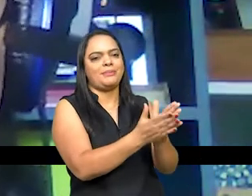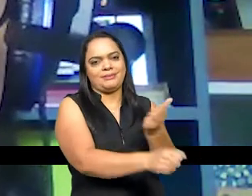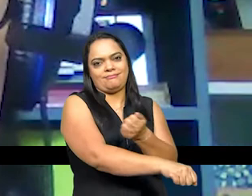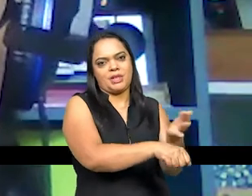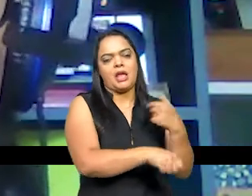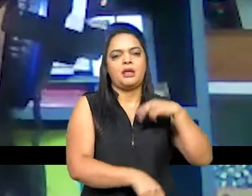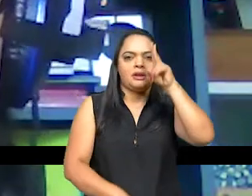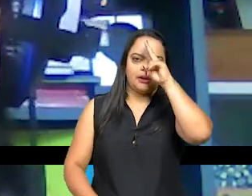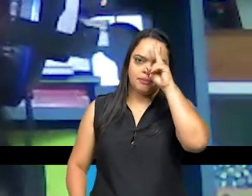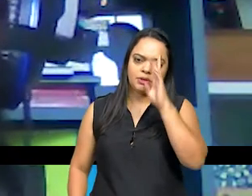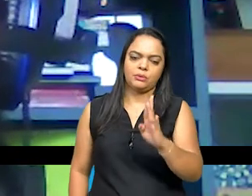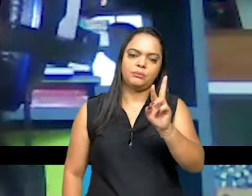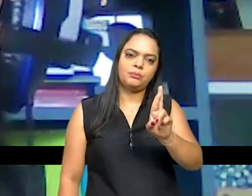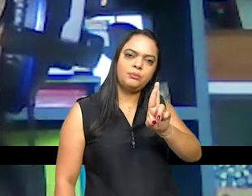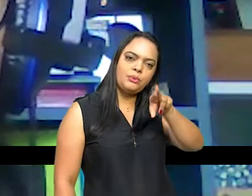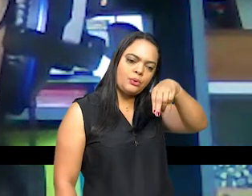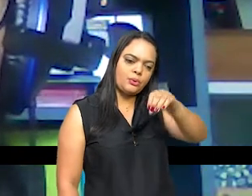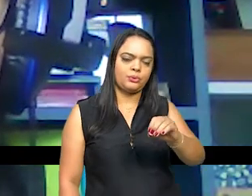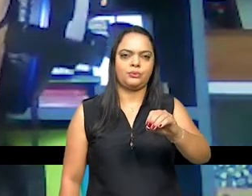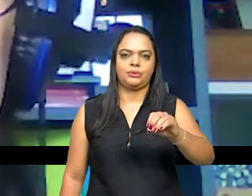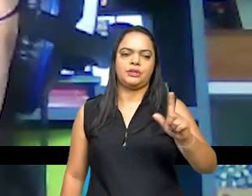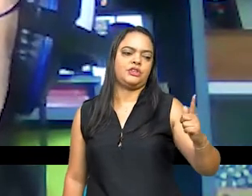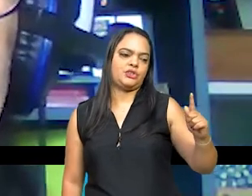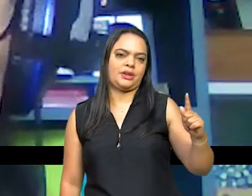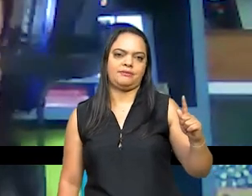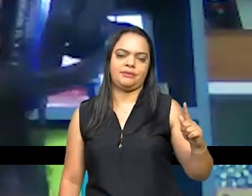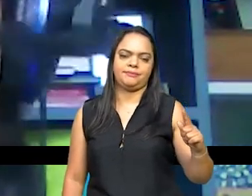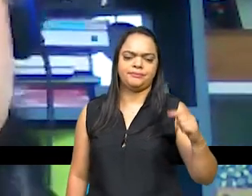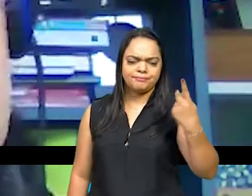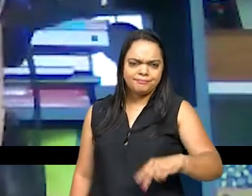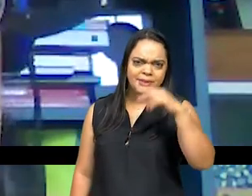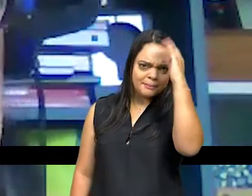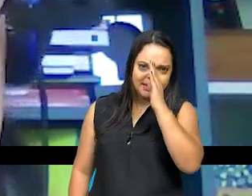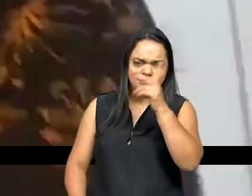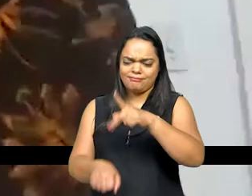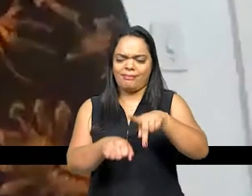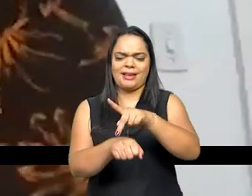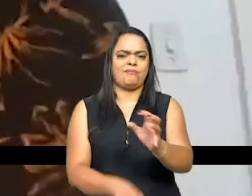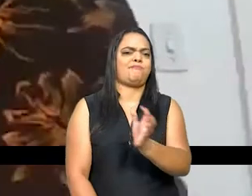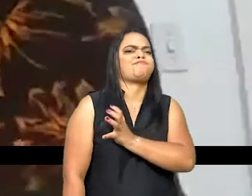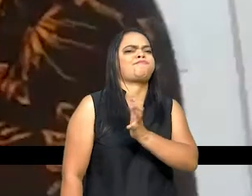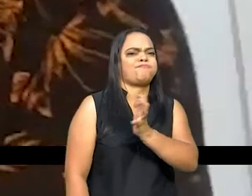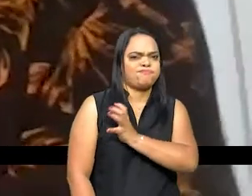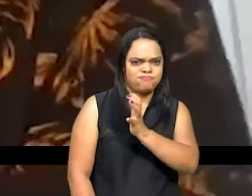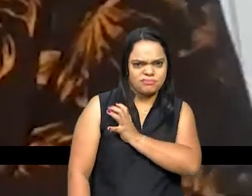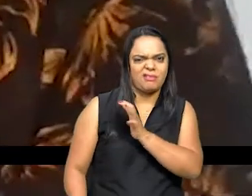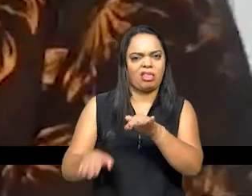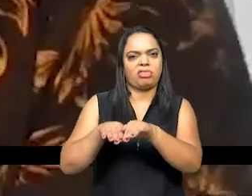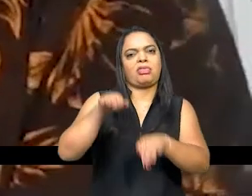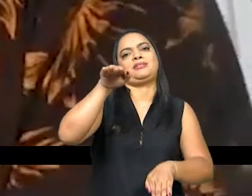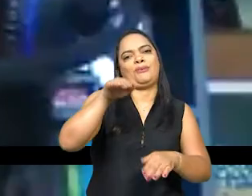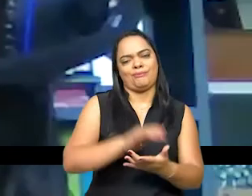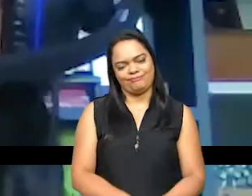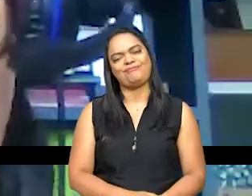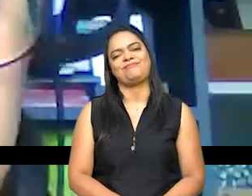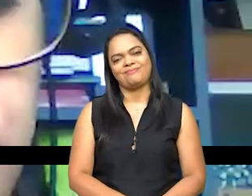do trabalho do Bruno lá da Geografia, que é isso, nós somos um país muito rico e muito desigual, né? E